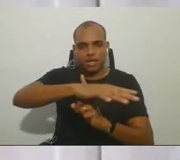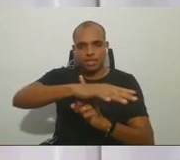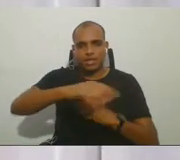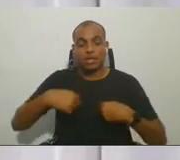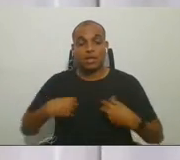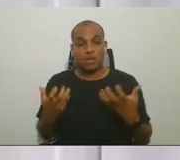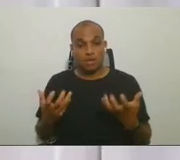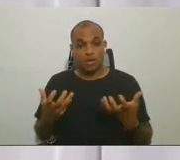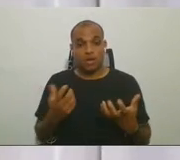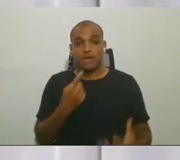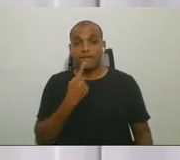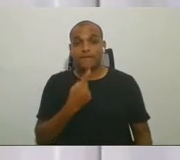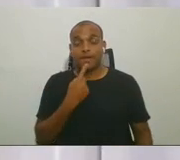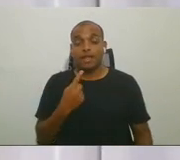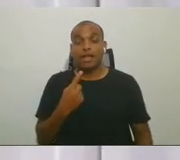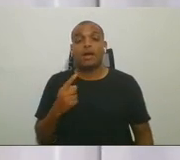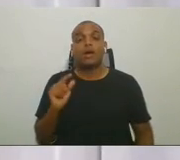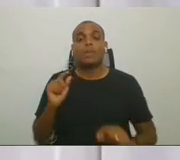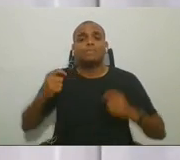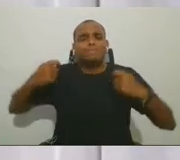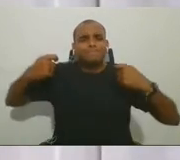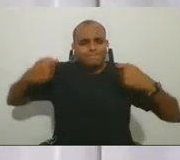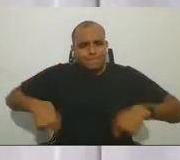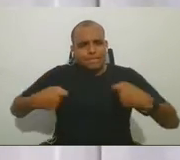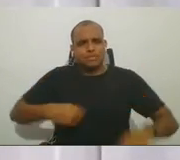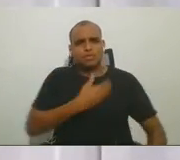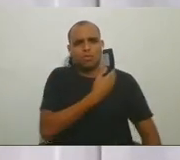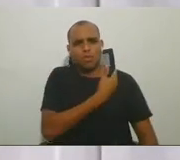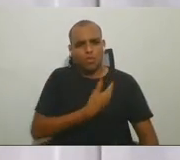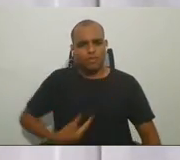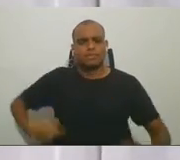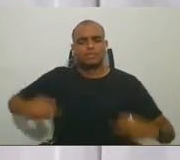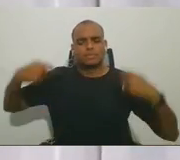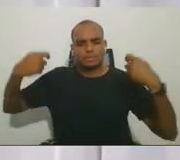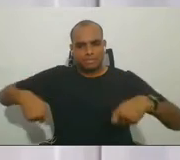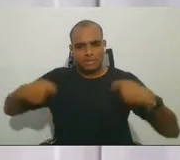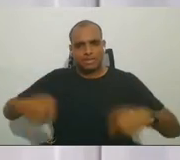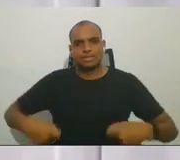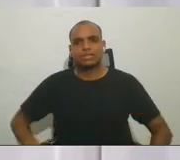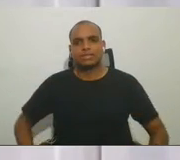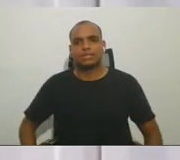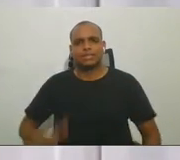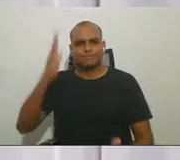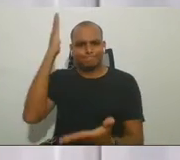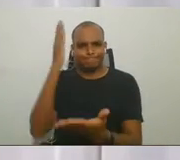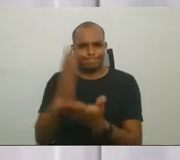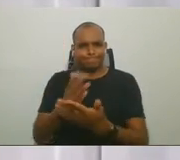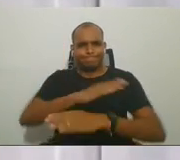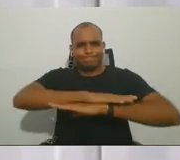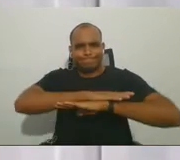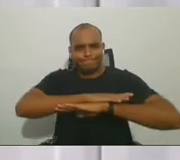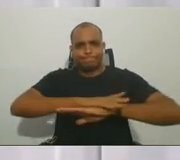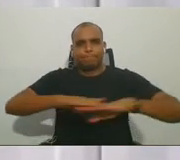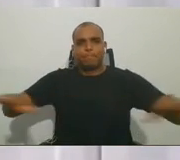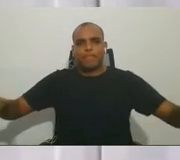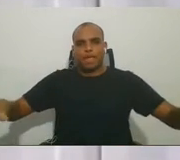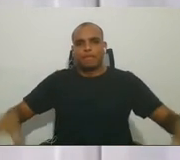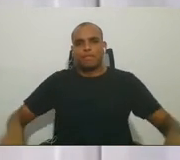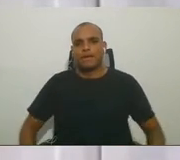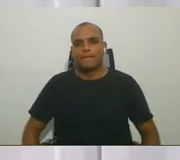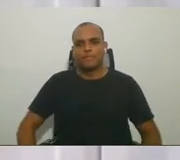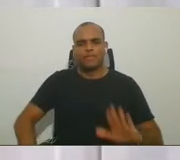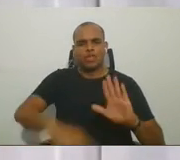de falar sobre a necessidade do Estado para extinguir a